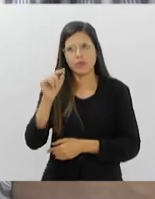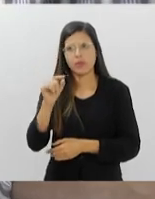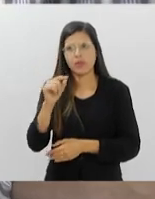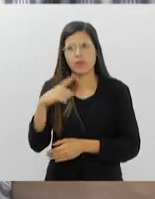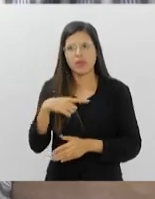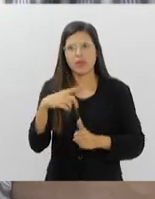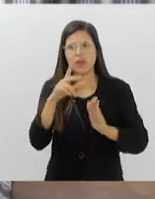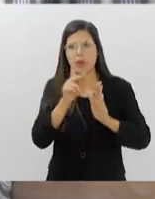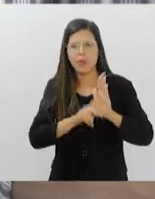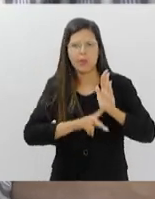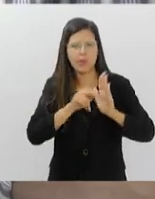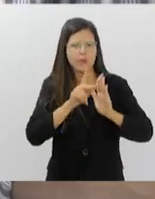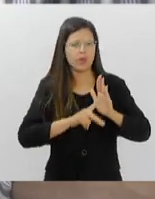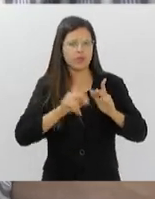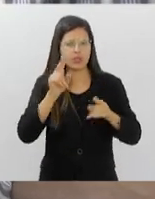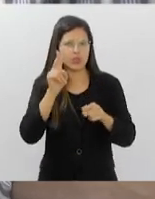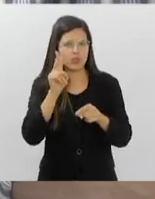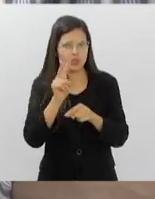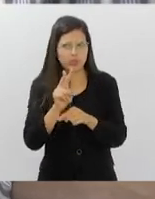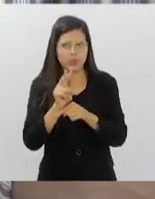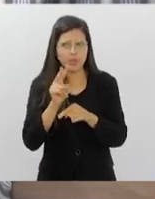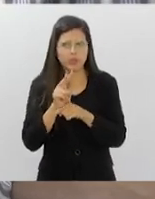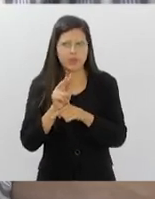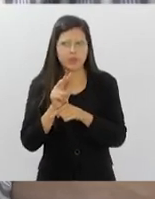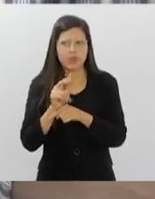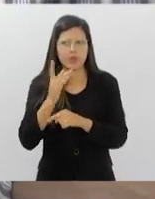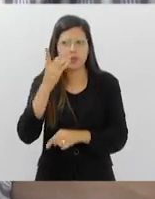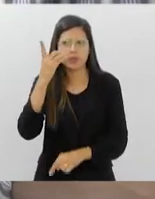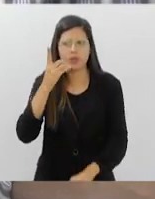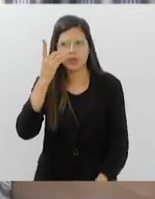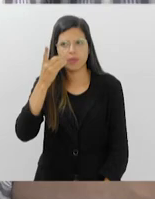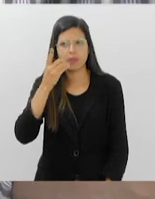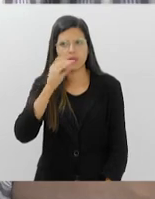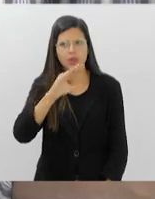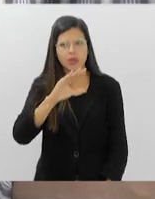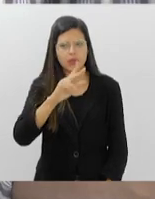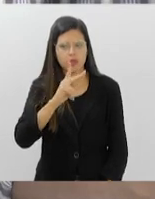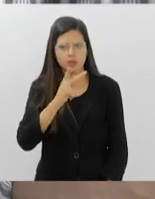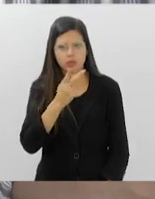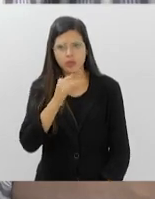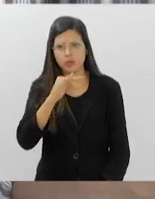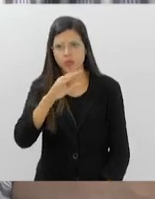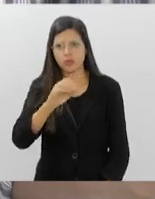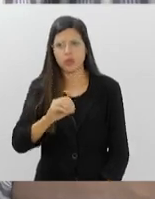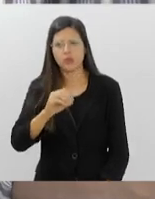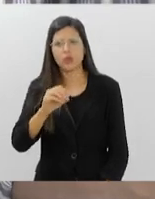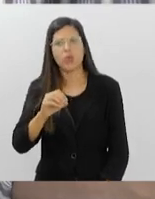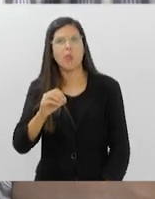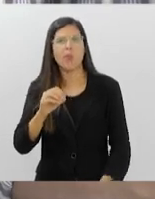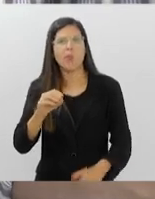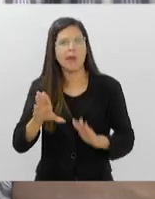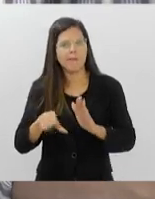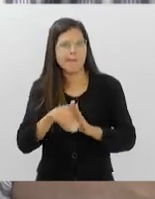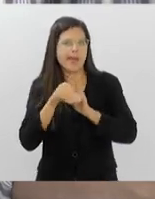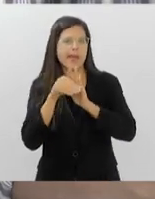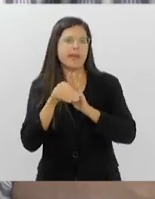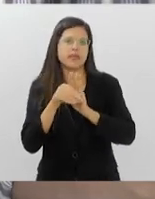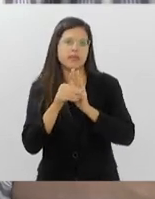projetos preservacionistas, o deputado Chico Machado obstrui, emenda, etc. Esse projeto é para